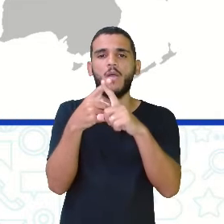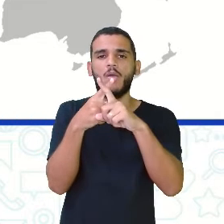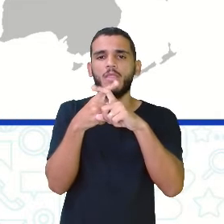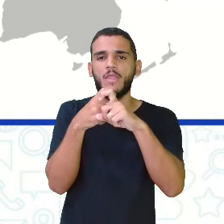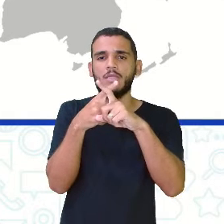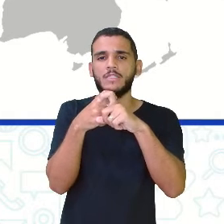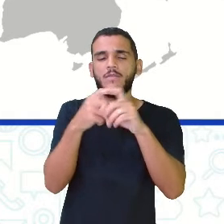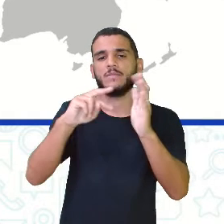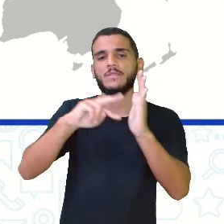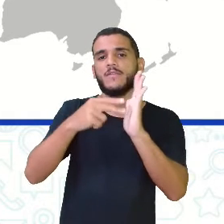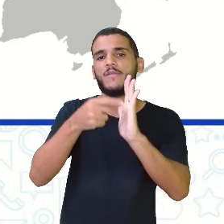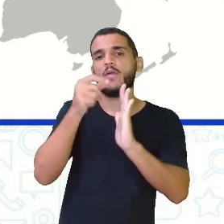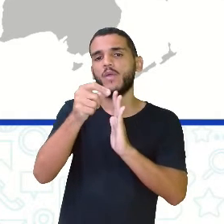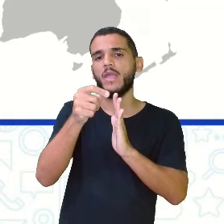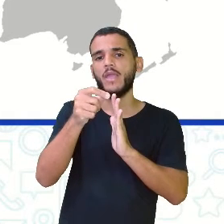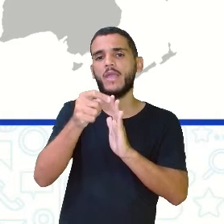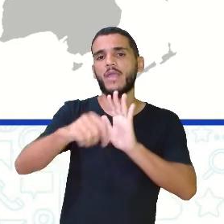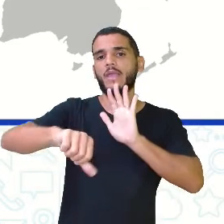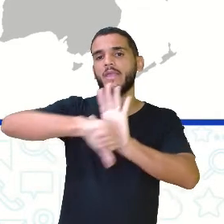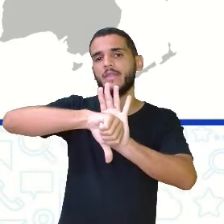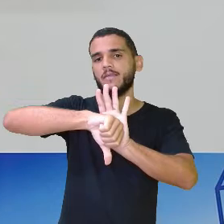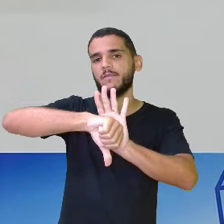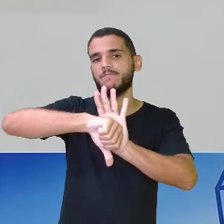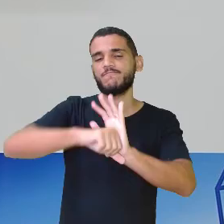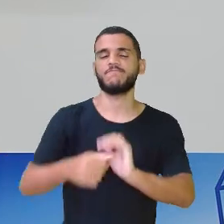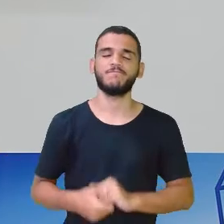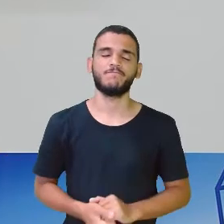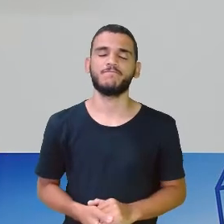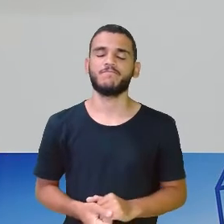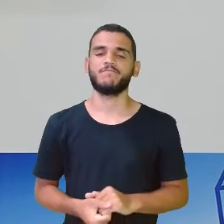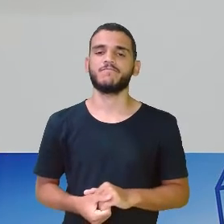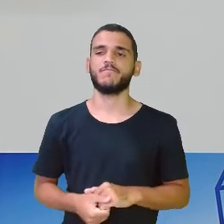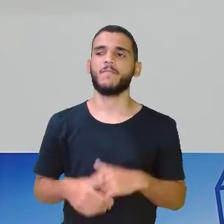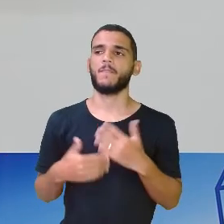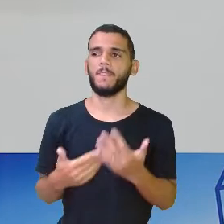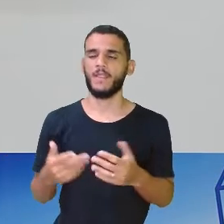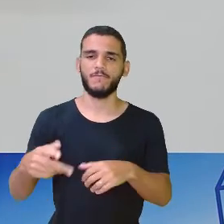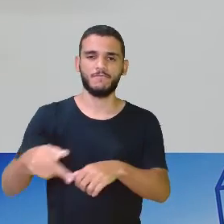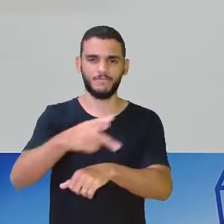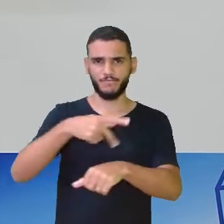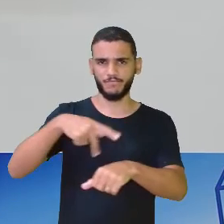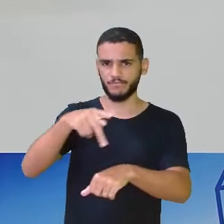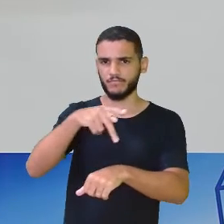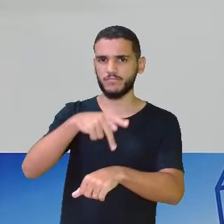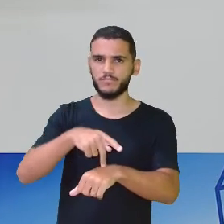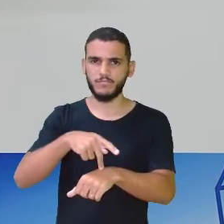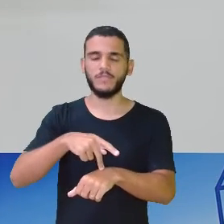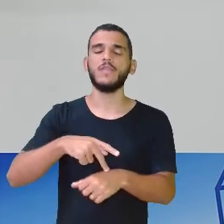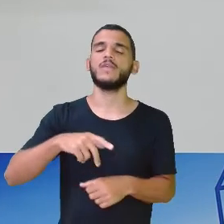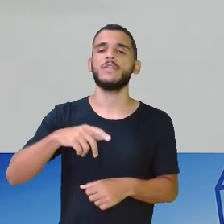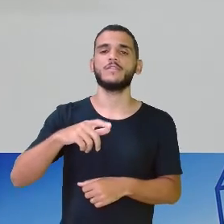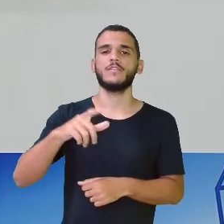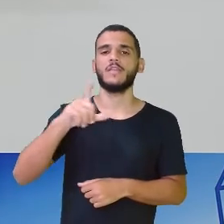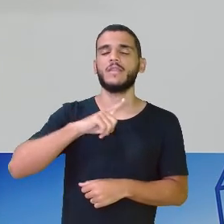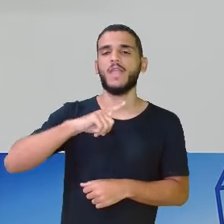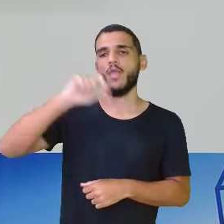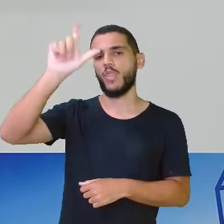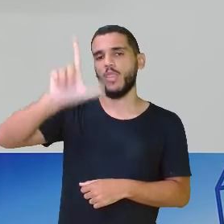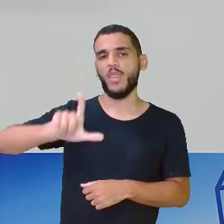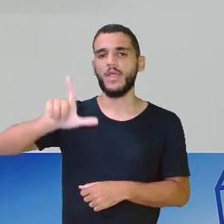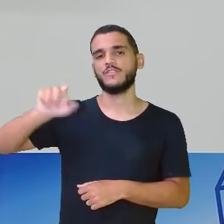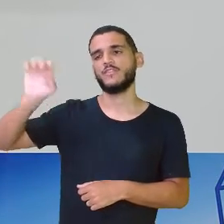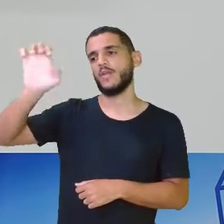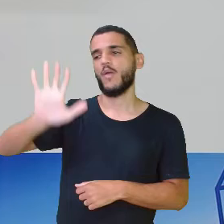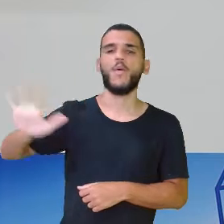são considerados crime. Então vejam, países, né, do leste europeu. Amplia, por